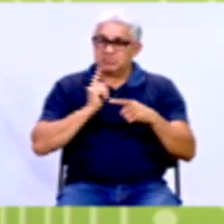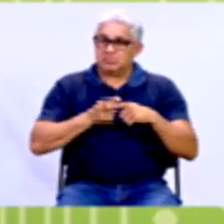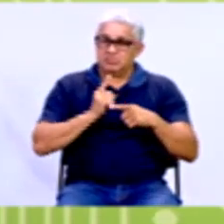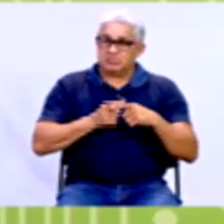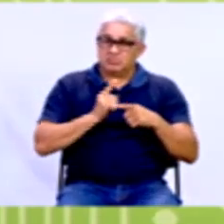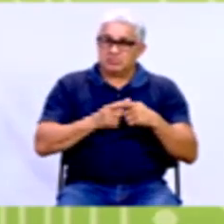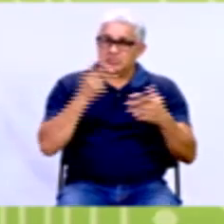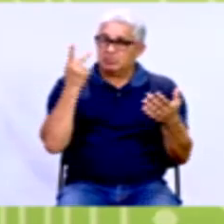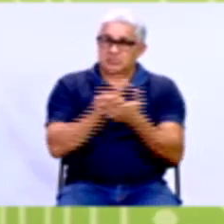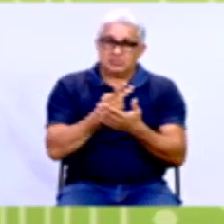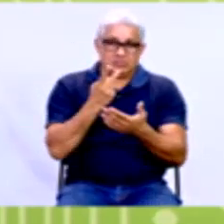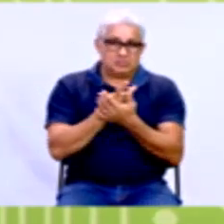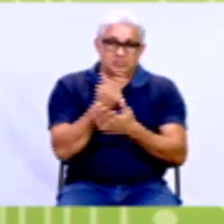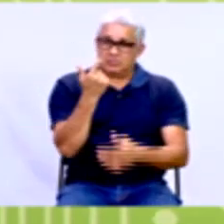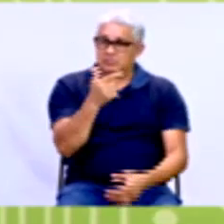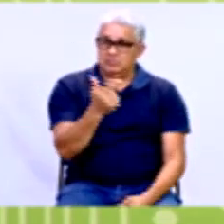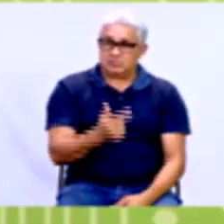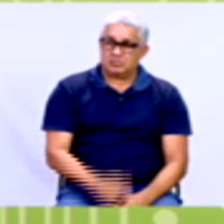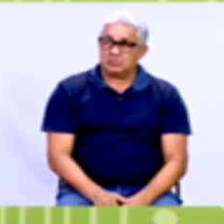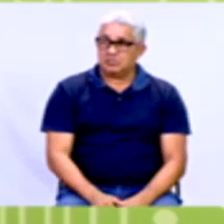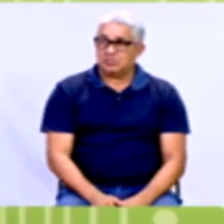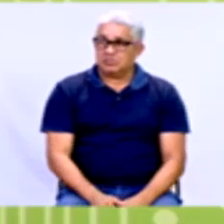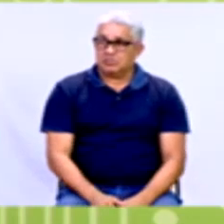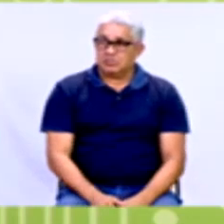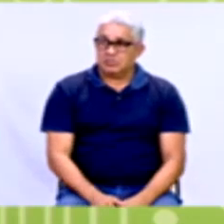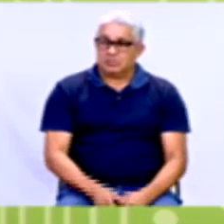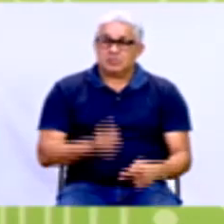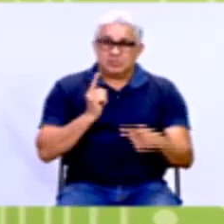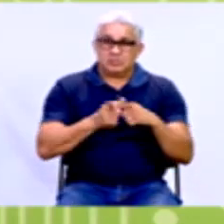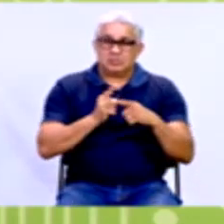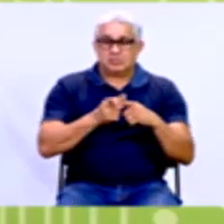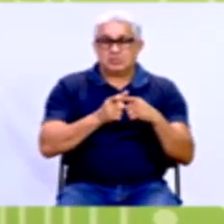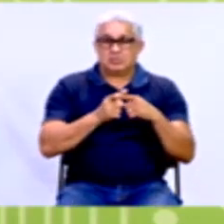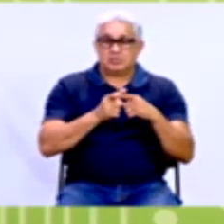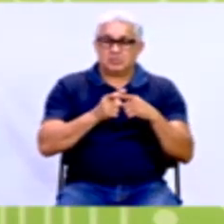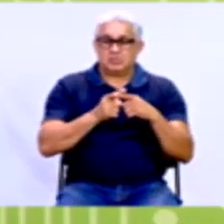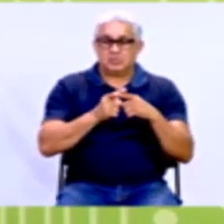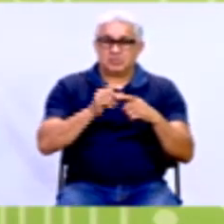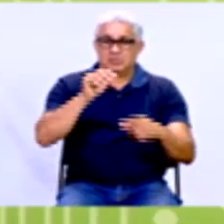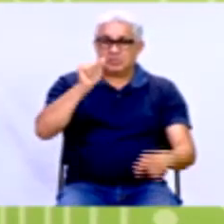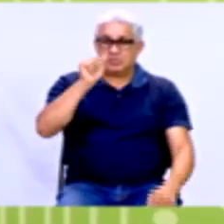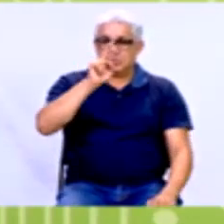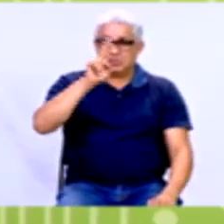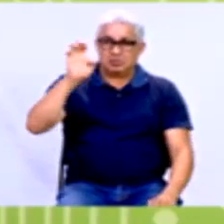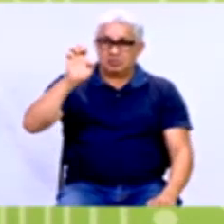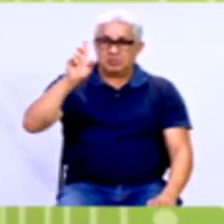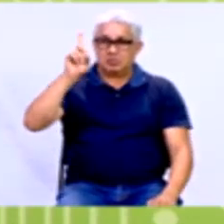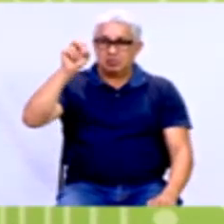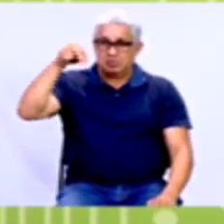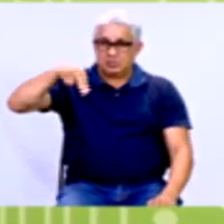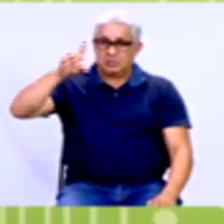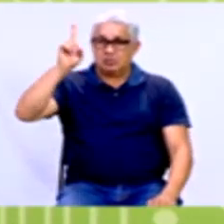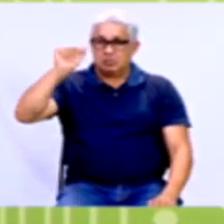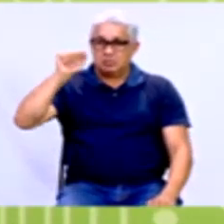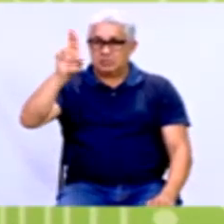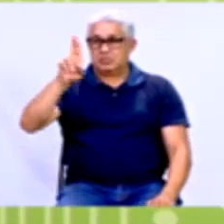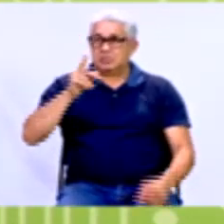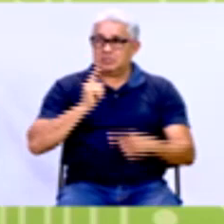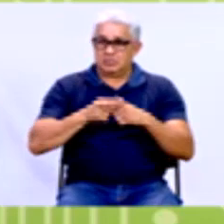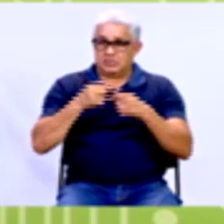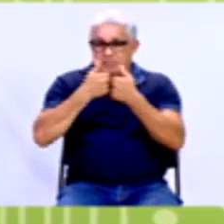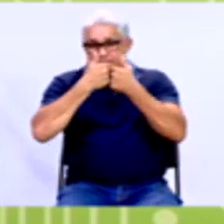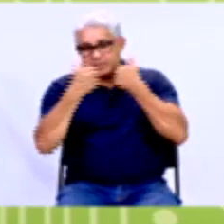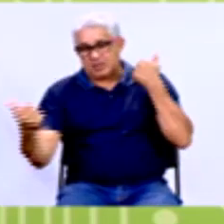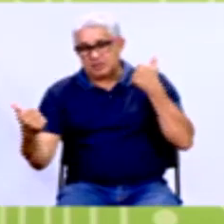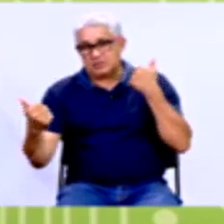não vão errar a questão pelo fato de estar fazendo esse arredondamento em 4 dígitos depois da vírgula, porque ele vai chegar mais próximo